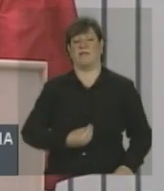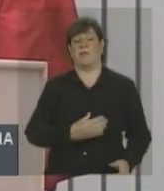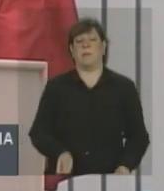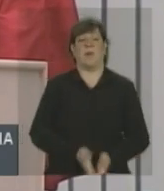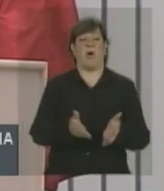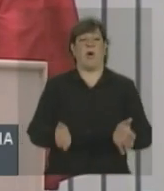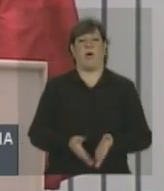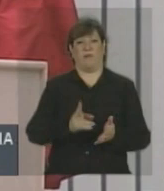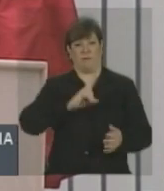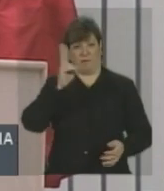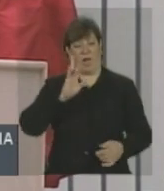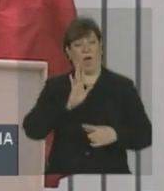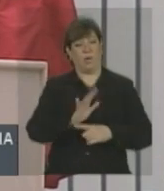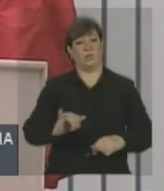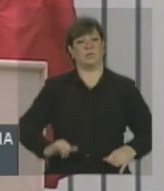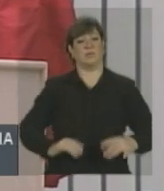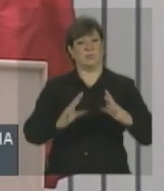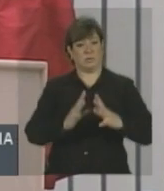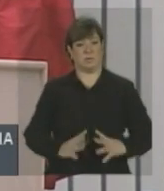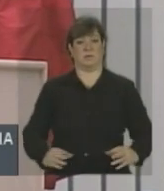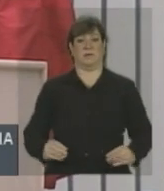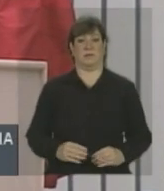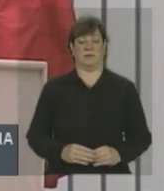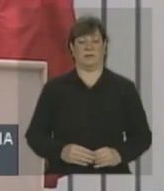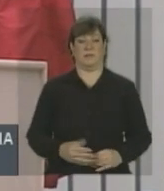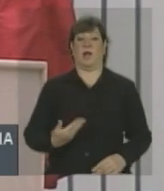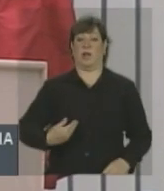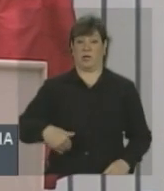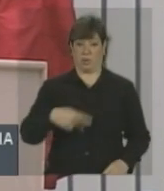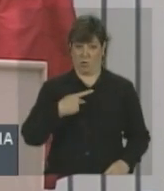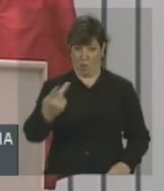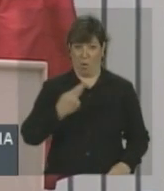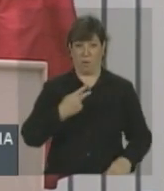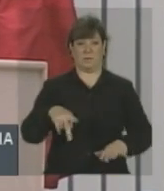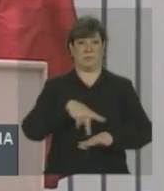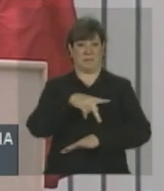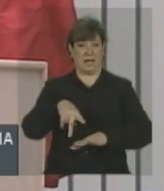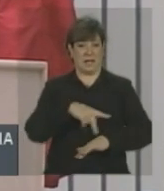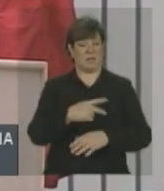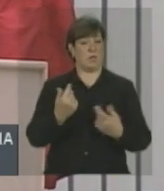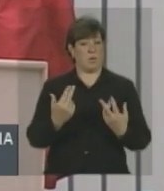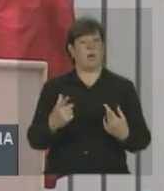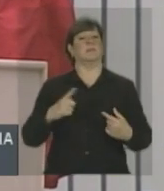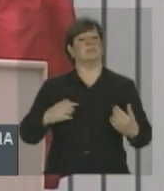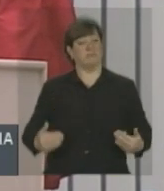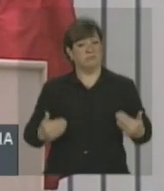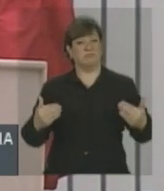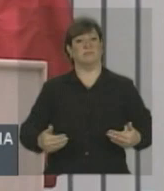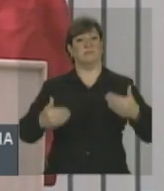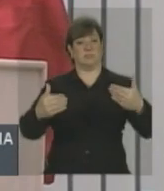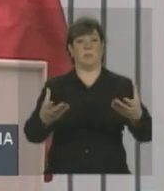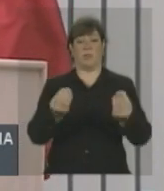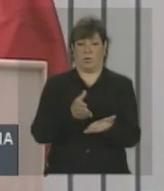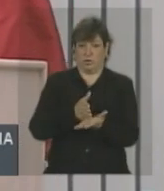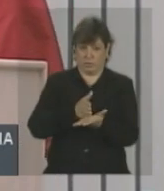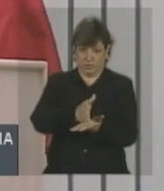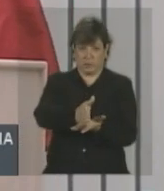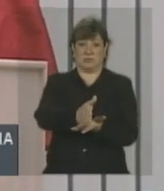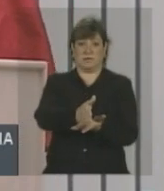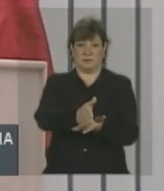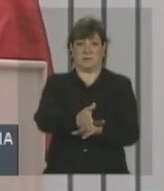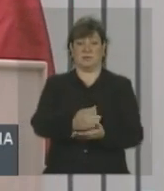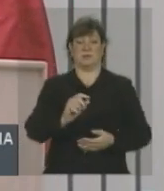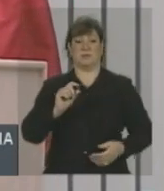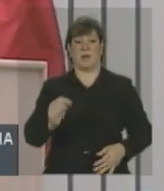pobreza extrema. E temos ambos países avançados muito na direção